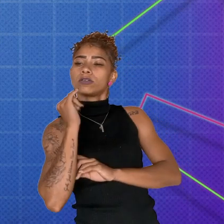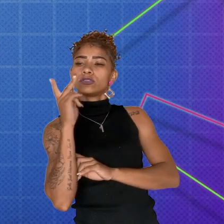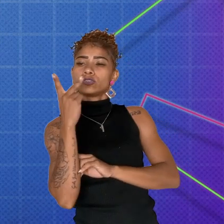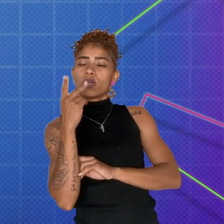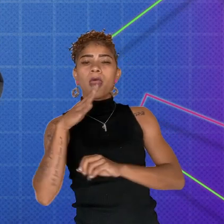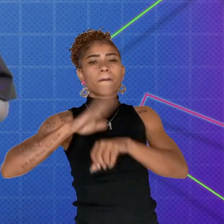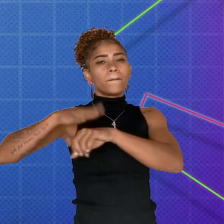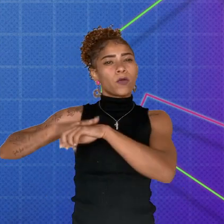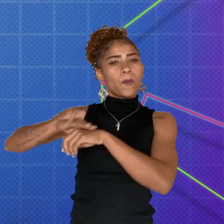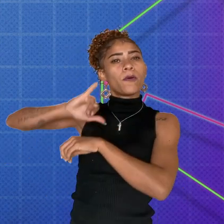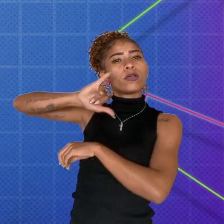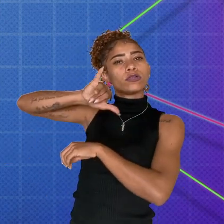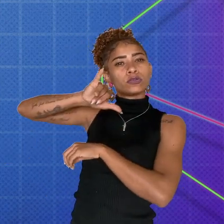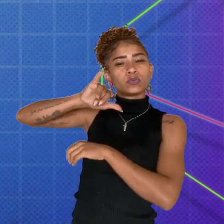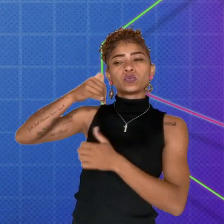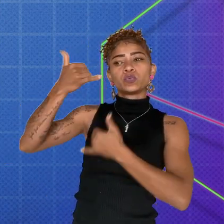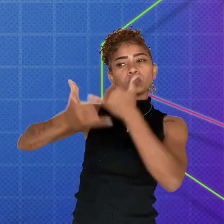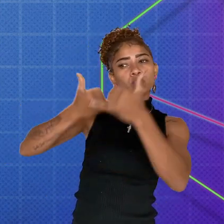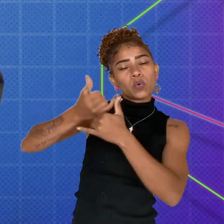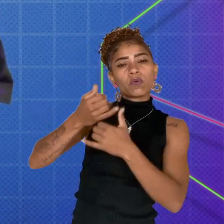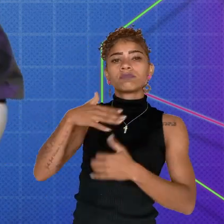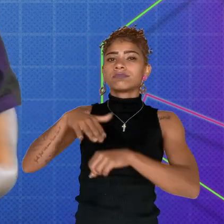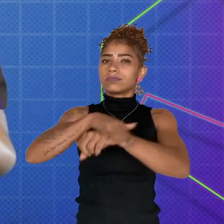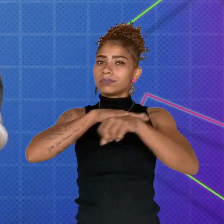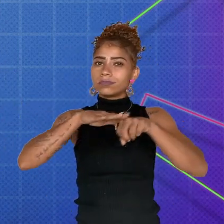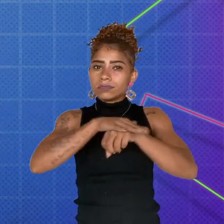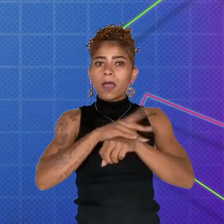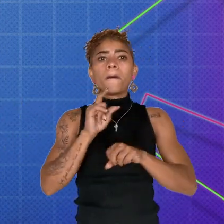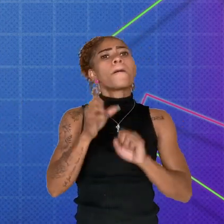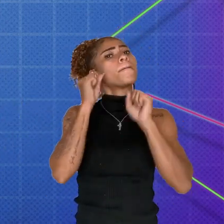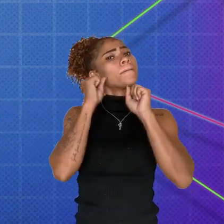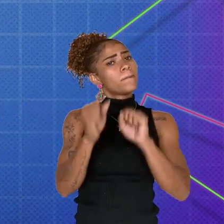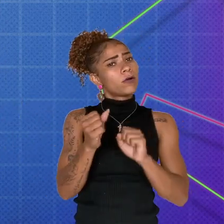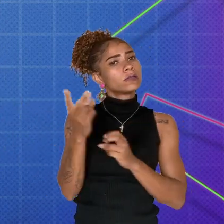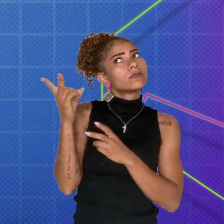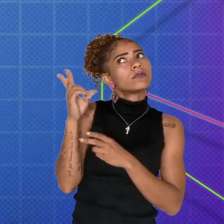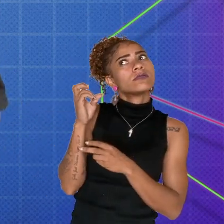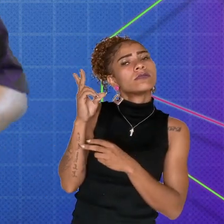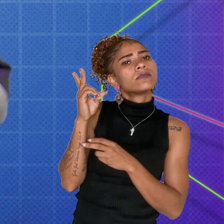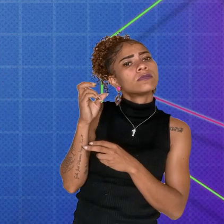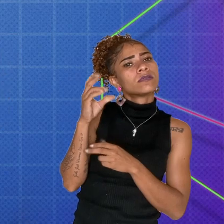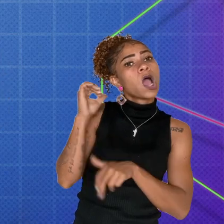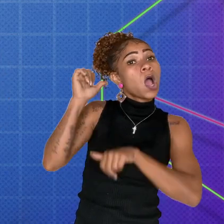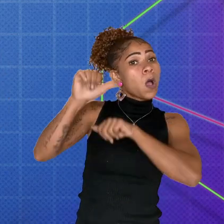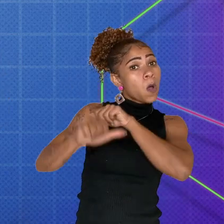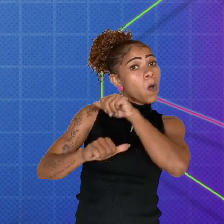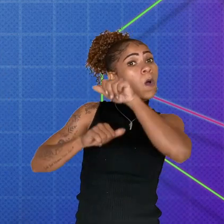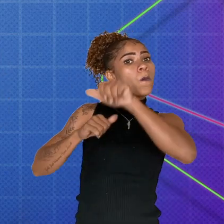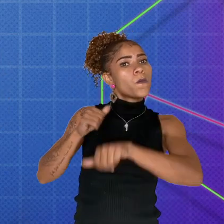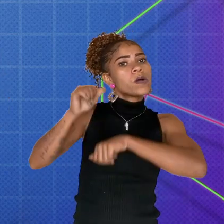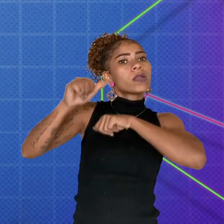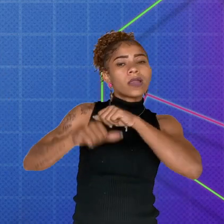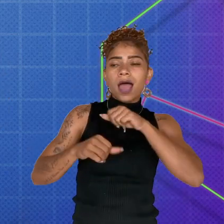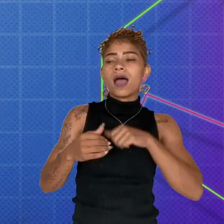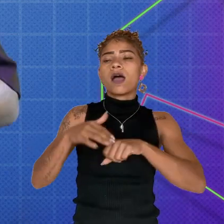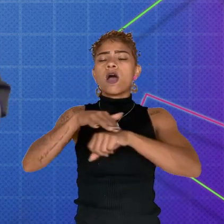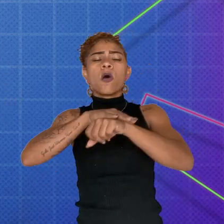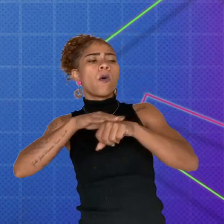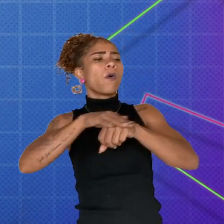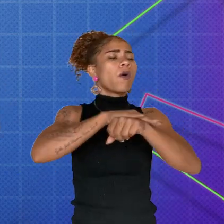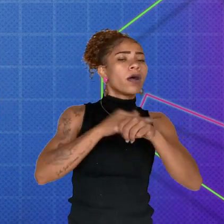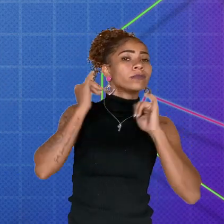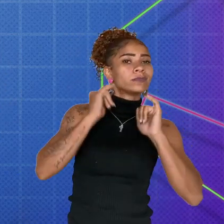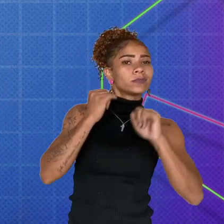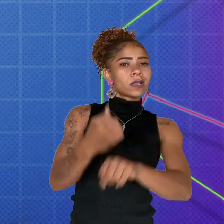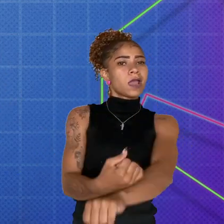história do jogo. Durante as conversas com os personagens, os jogadores podem ouvir a música de fundo mudar de acordo com a tensão da conversa,